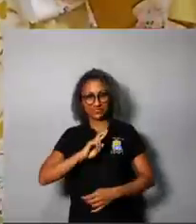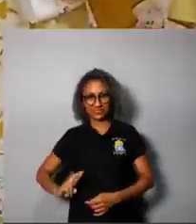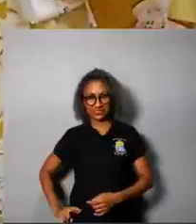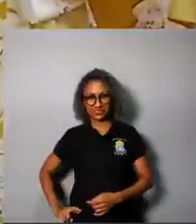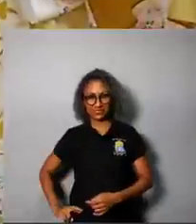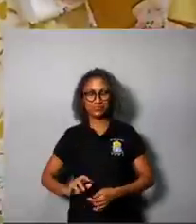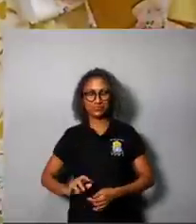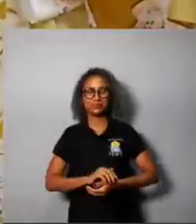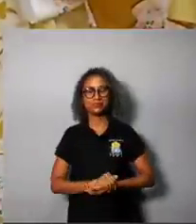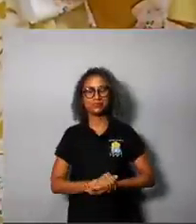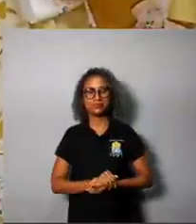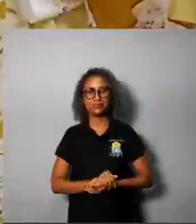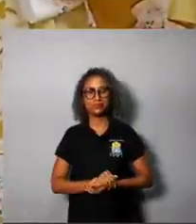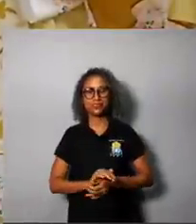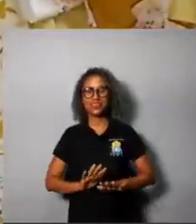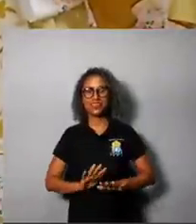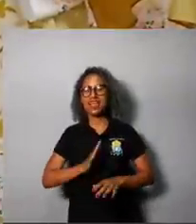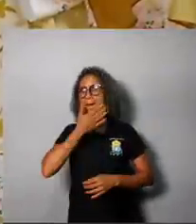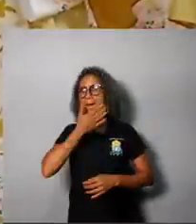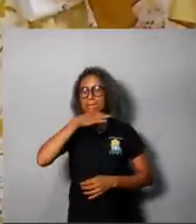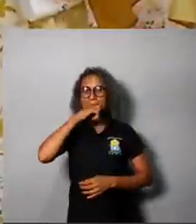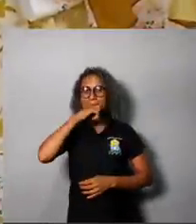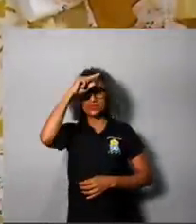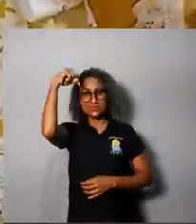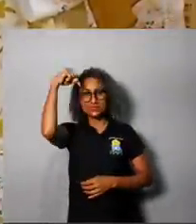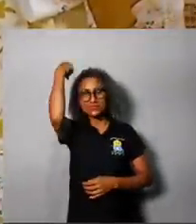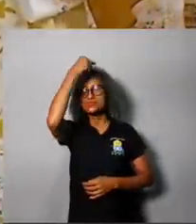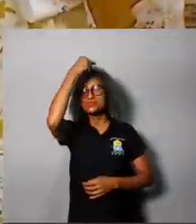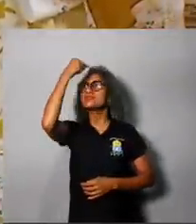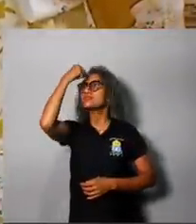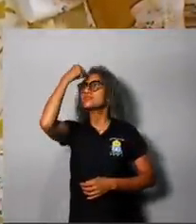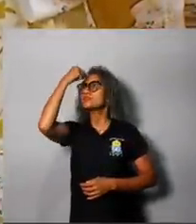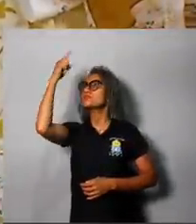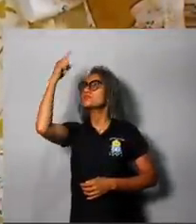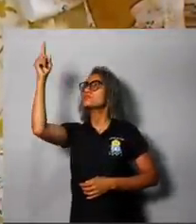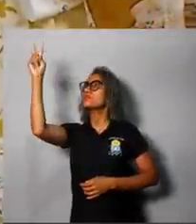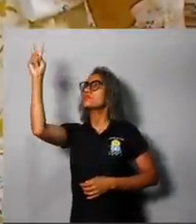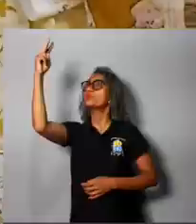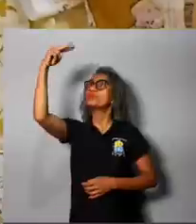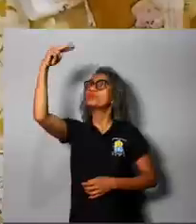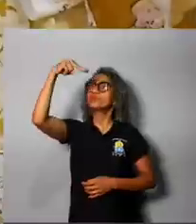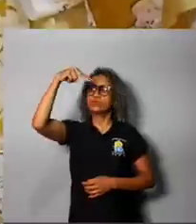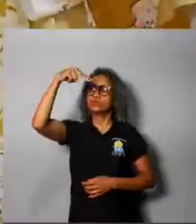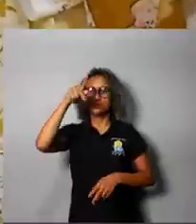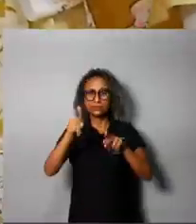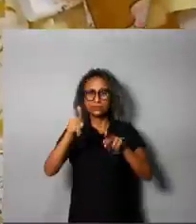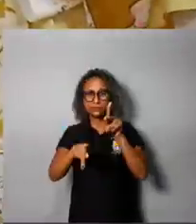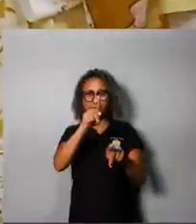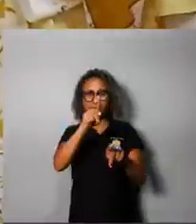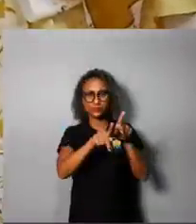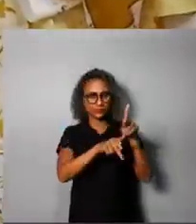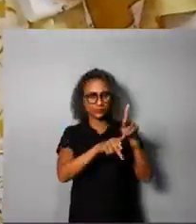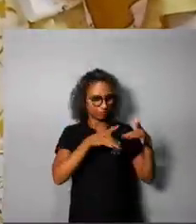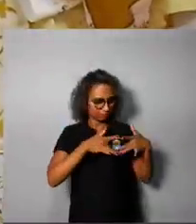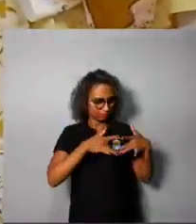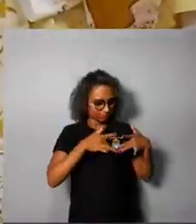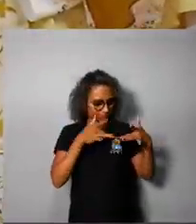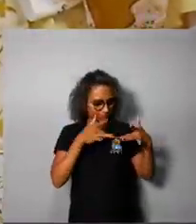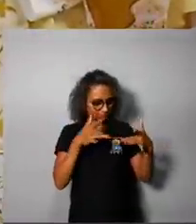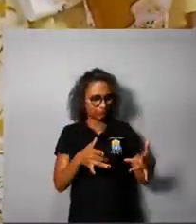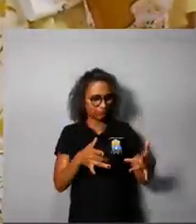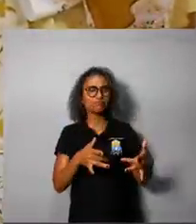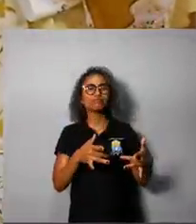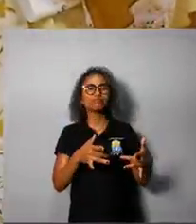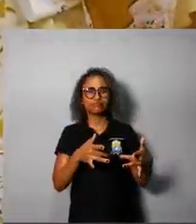sede favorável ao vosso povo, com vossa misericórdia. E assim,